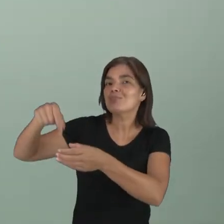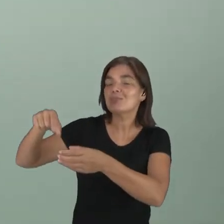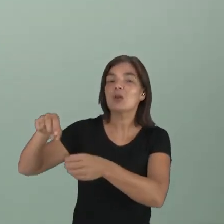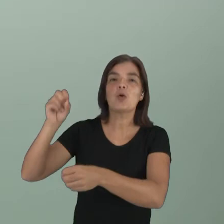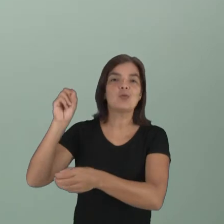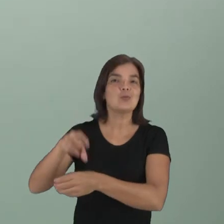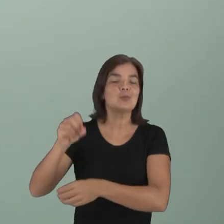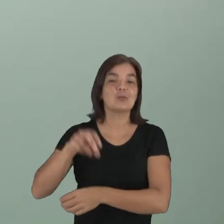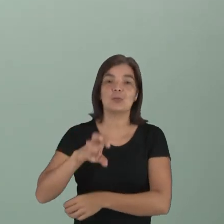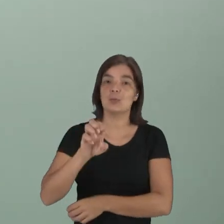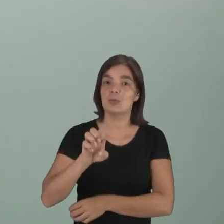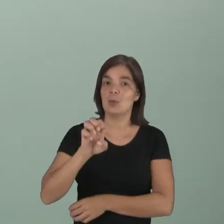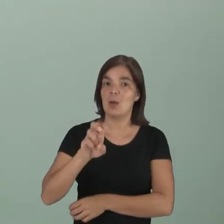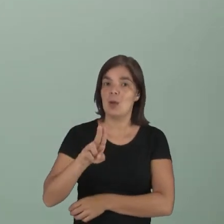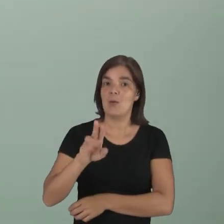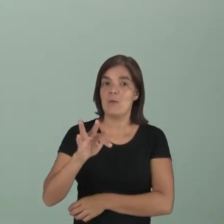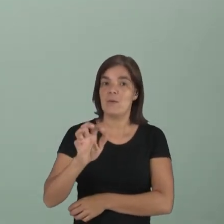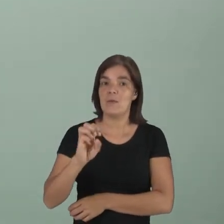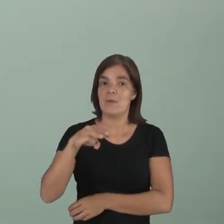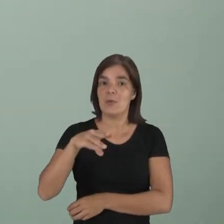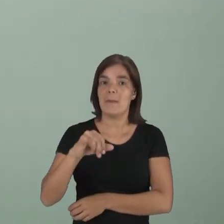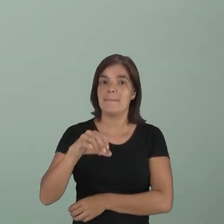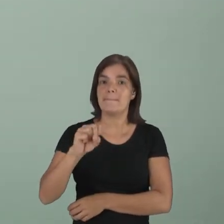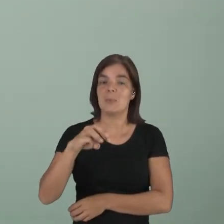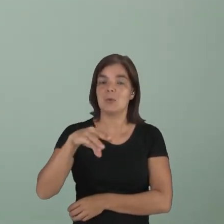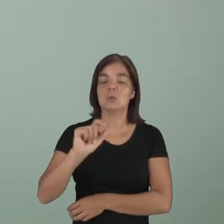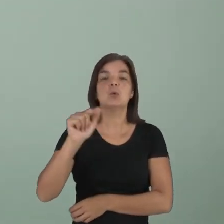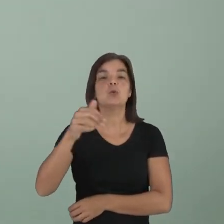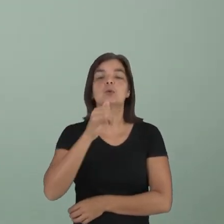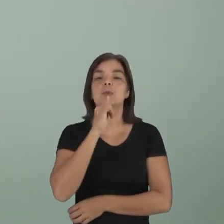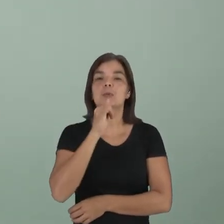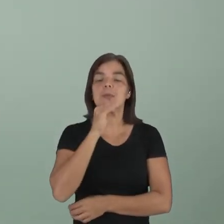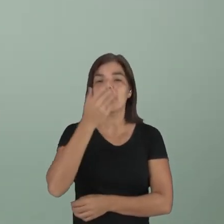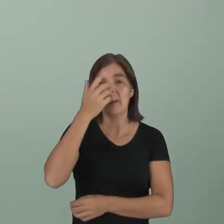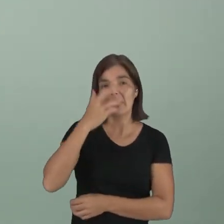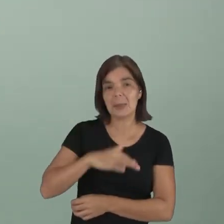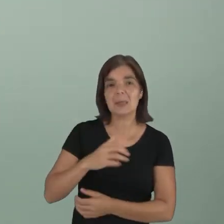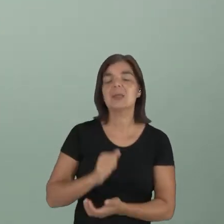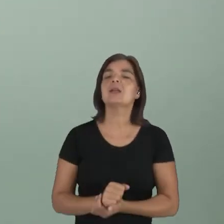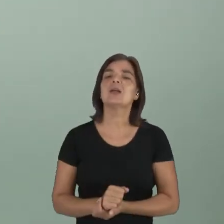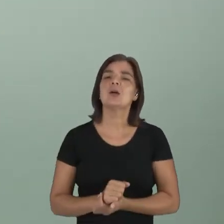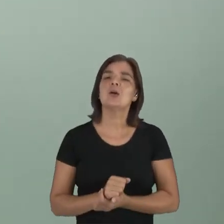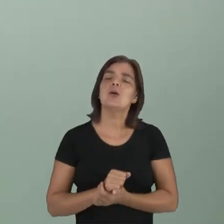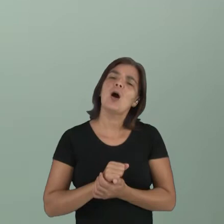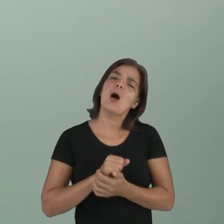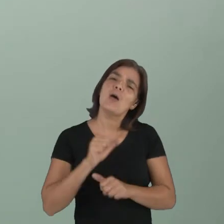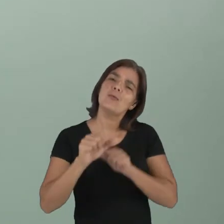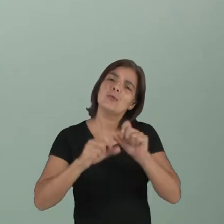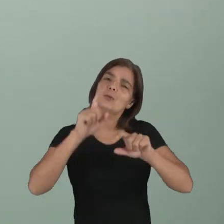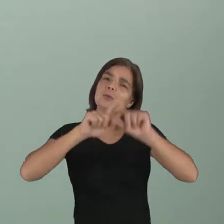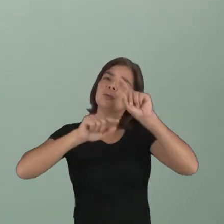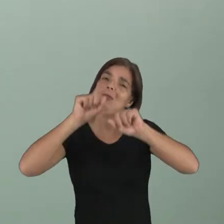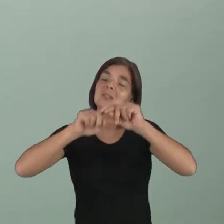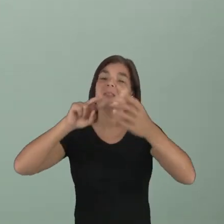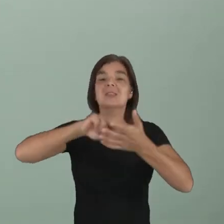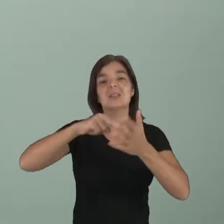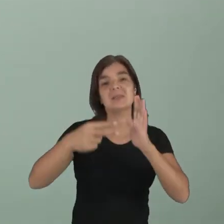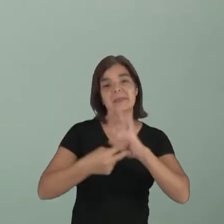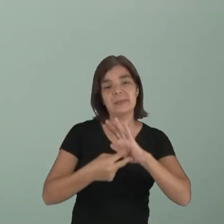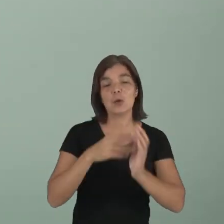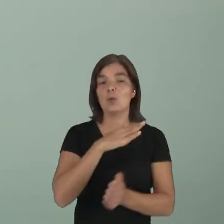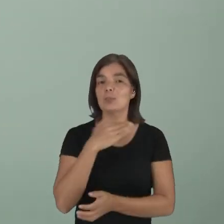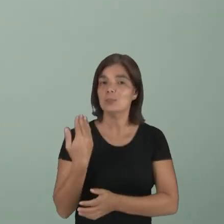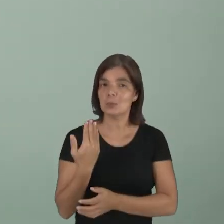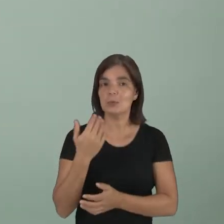de um eufemismo. Outro exemplo é aquela criança virou estrelinha, para significar que